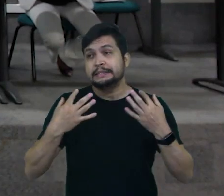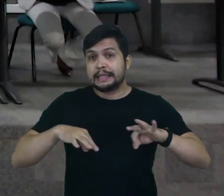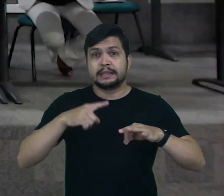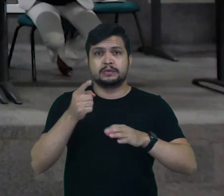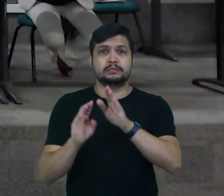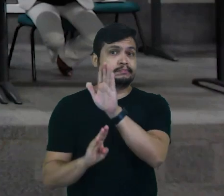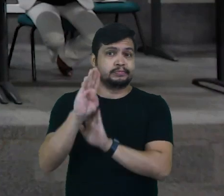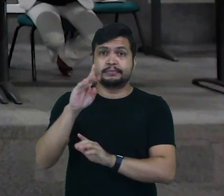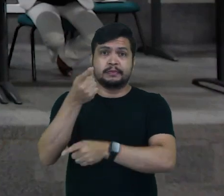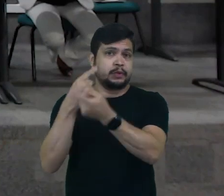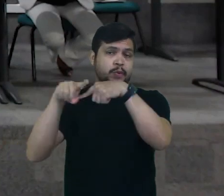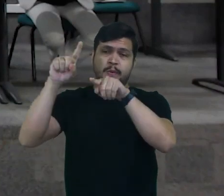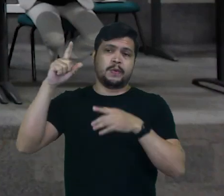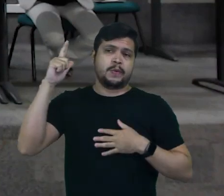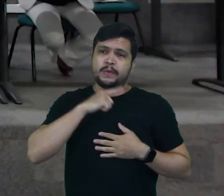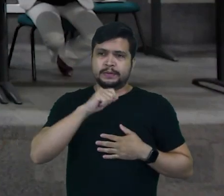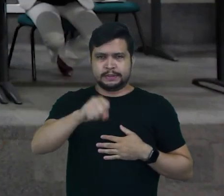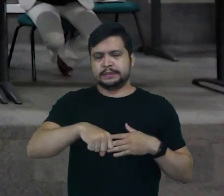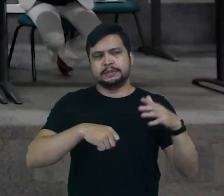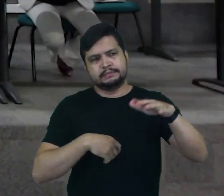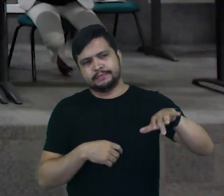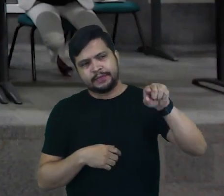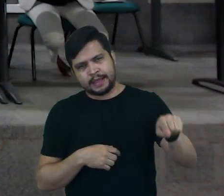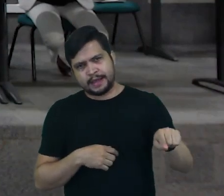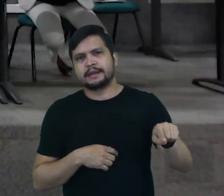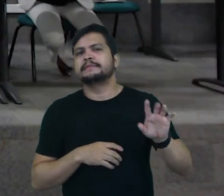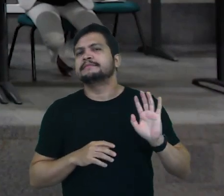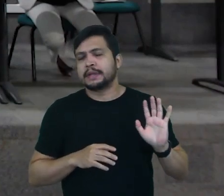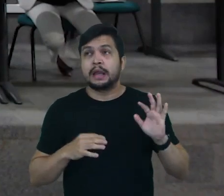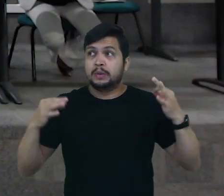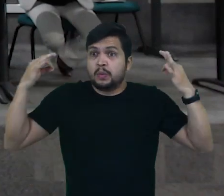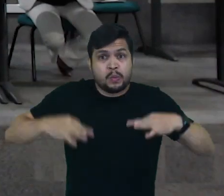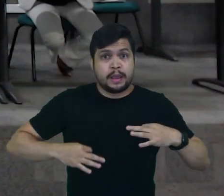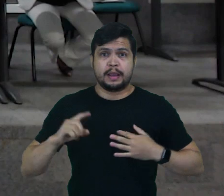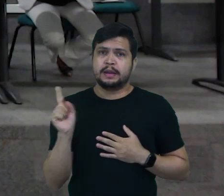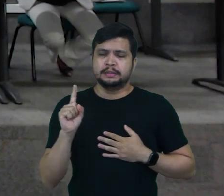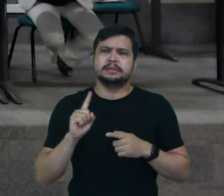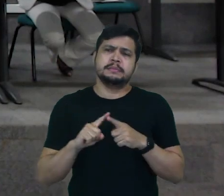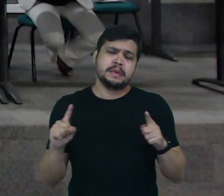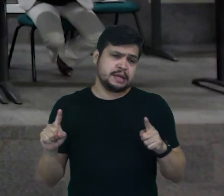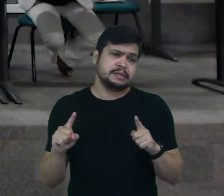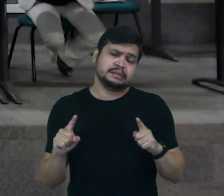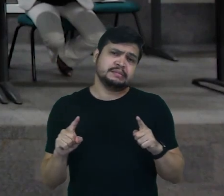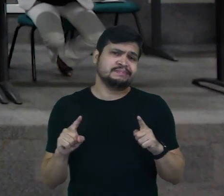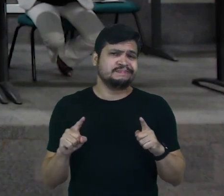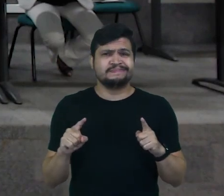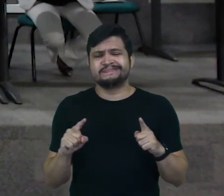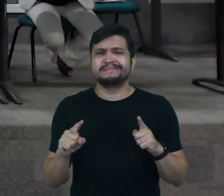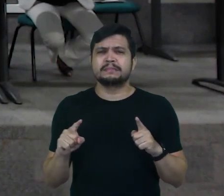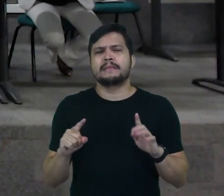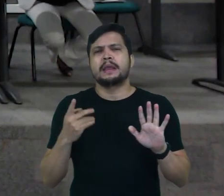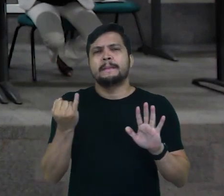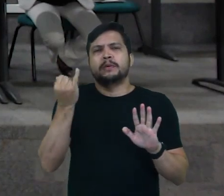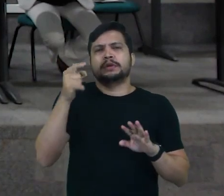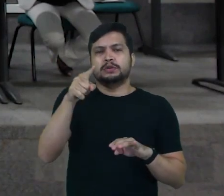chances aumentam de você ter mais sucesso naquilo ali. Não é garantia, Clara? Não, não é.